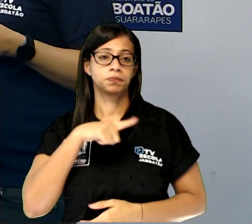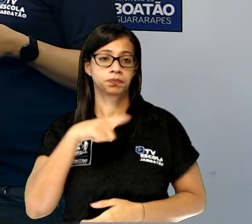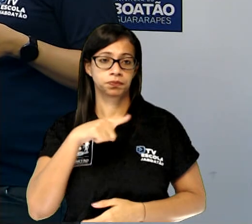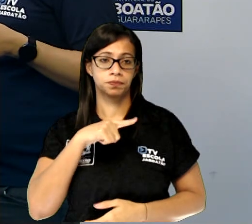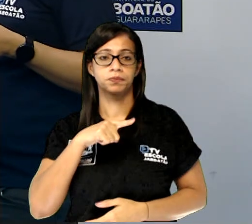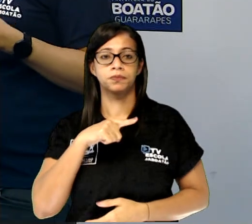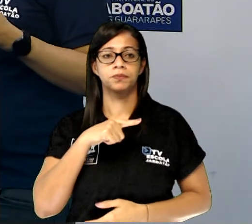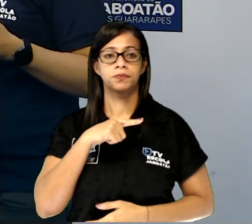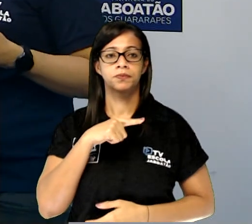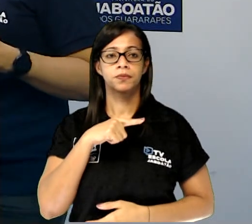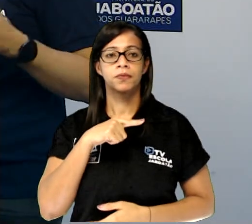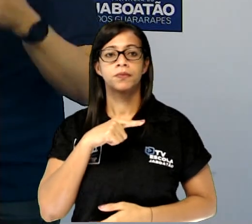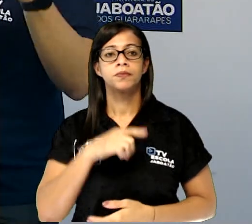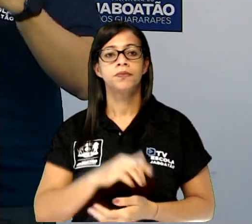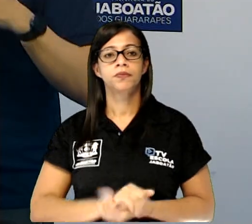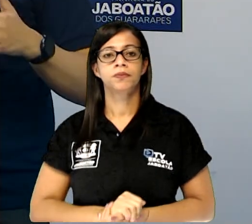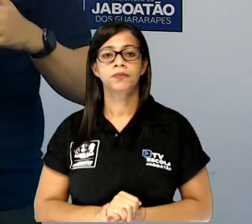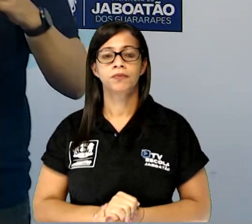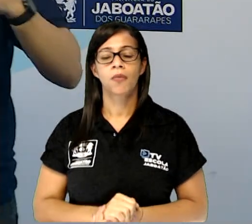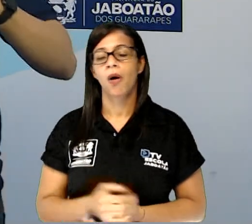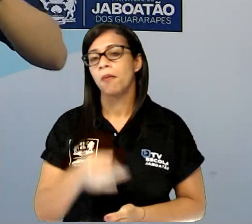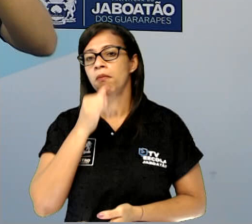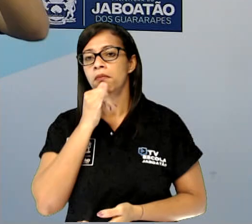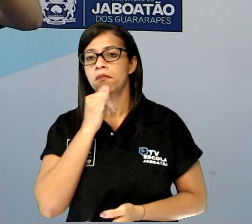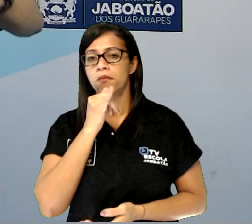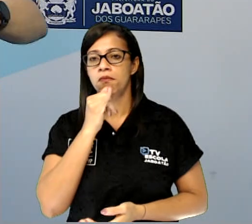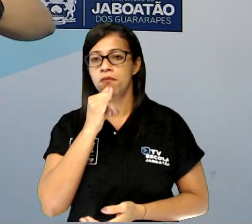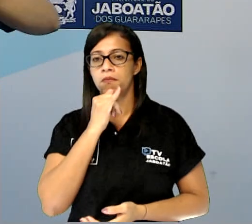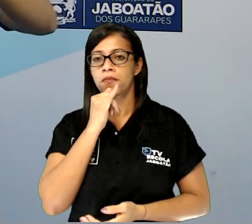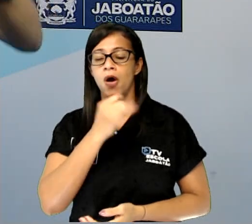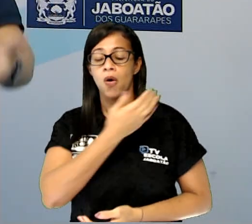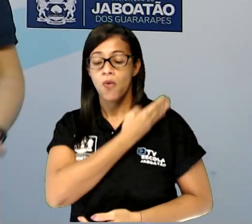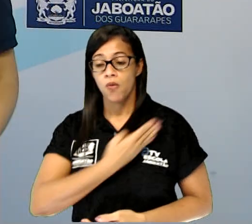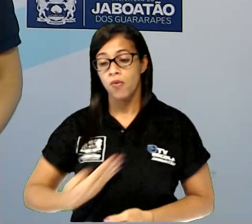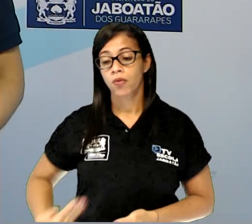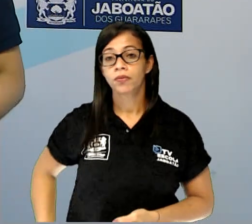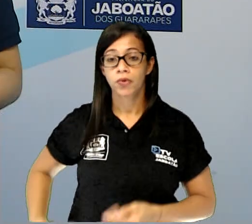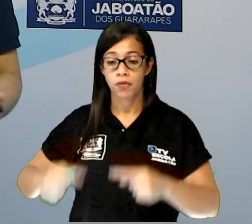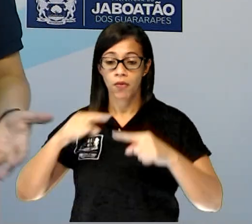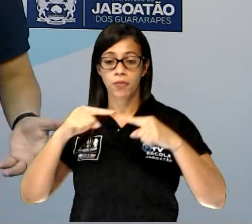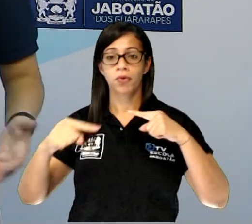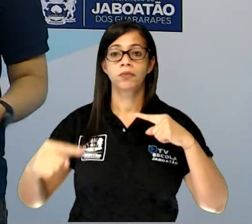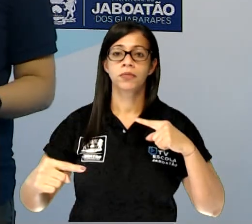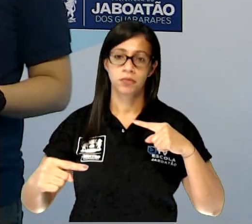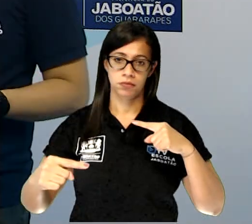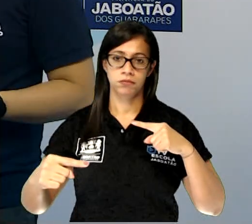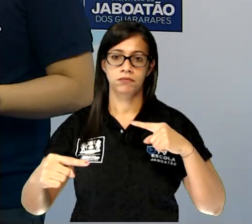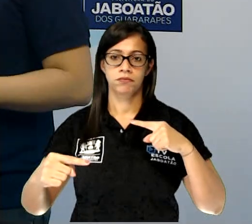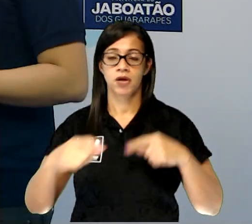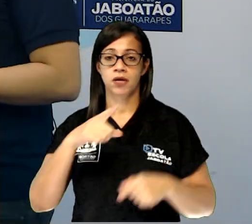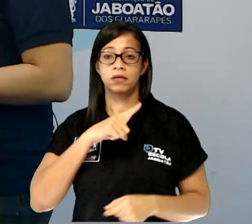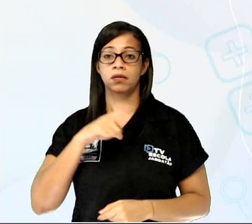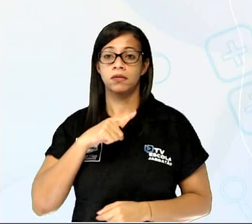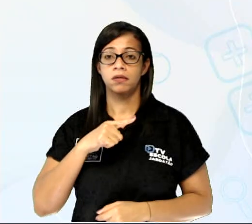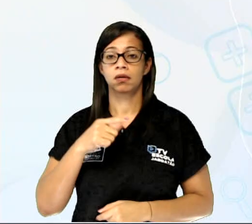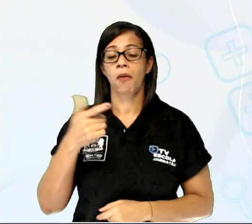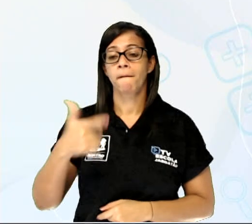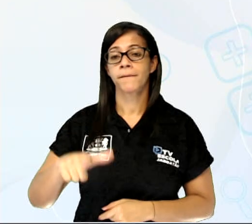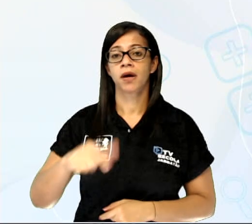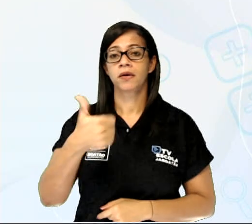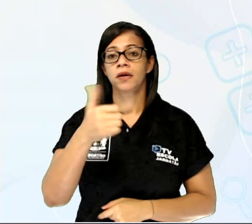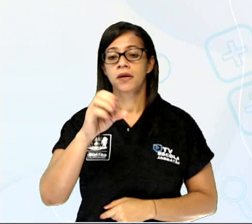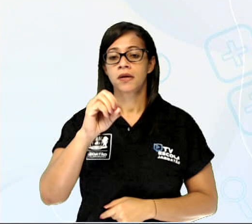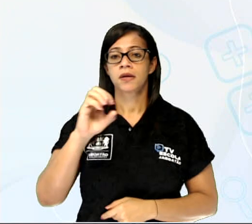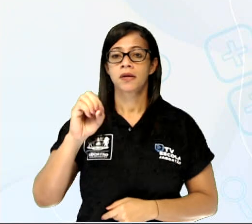seja, o governo alemão ficou proibido de criar um exército que ultrapassasse 100 mil homens, por exemplo. E também